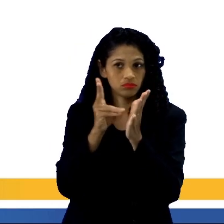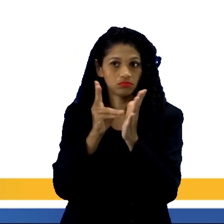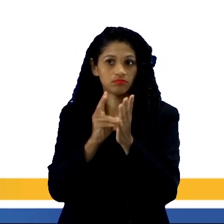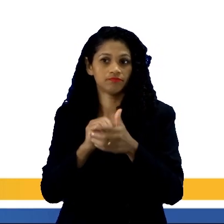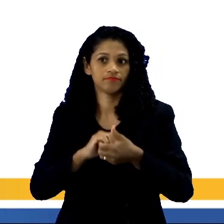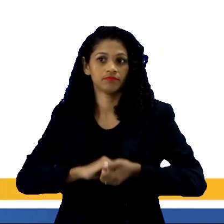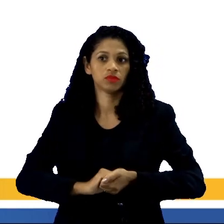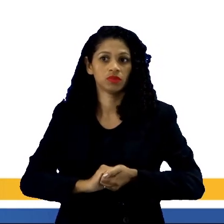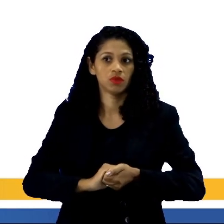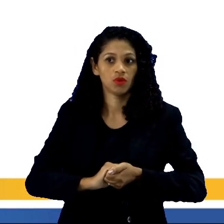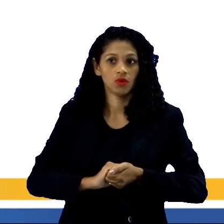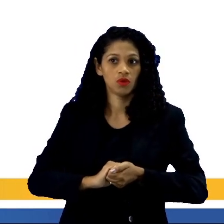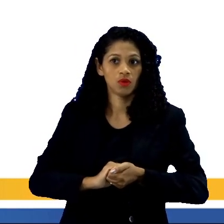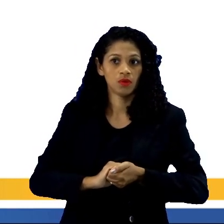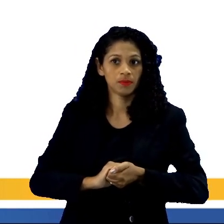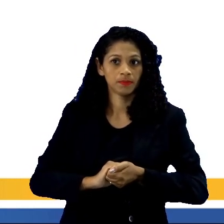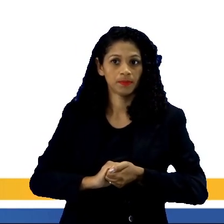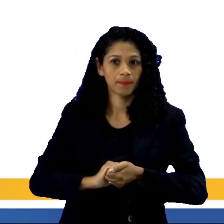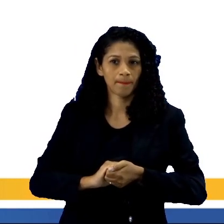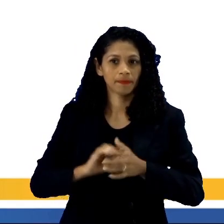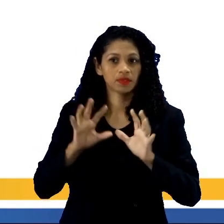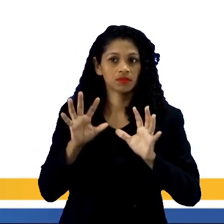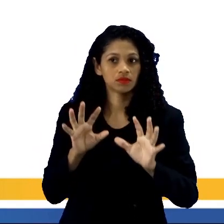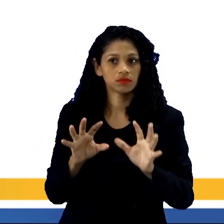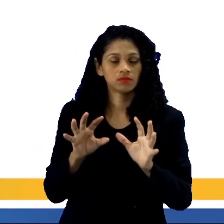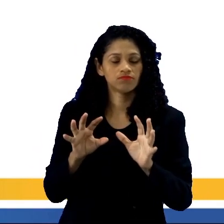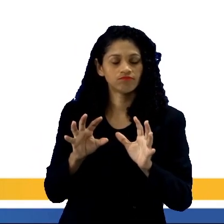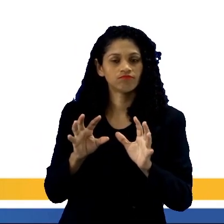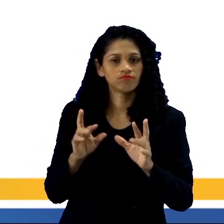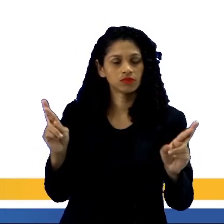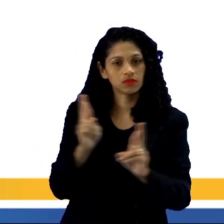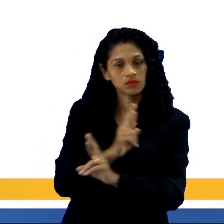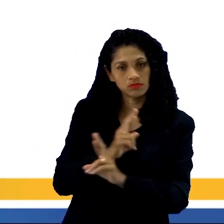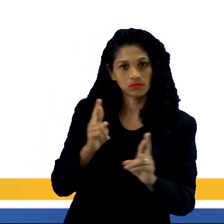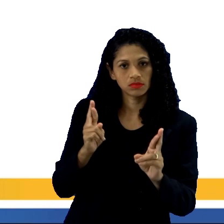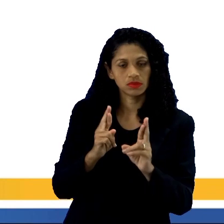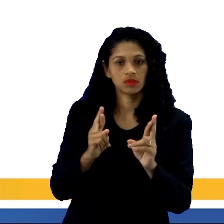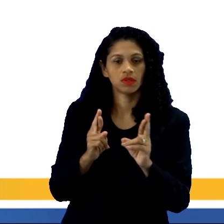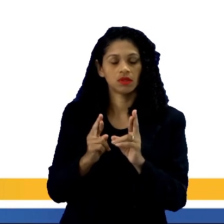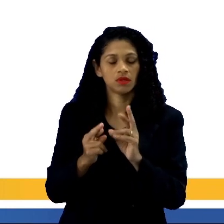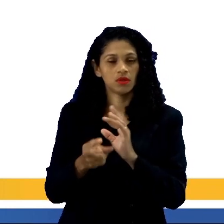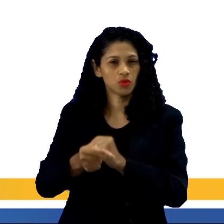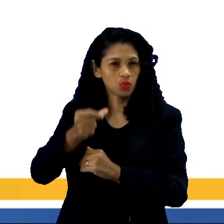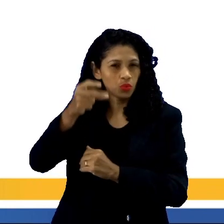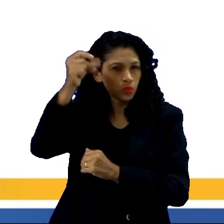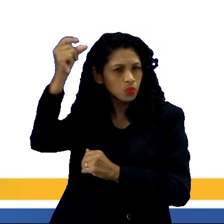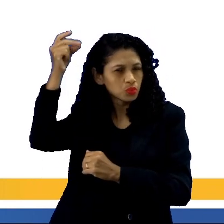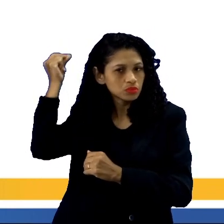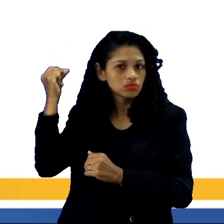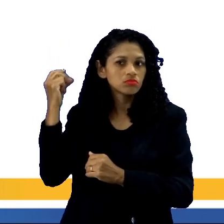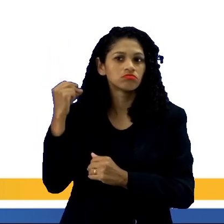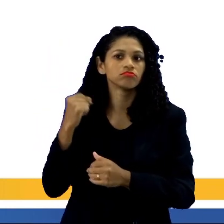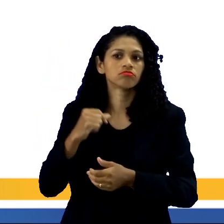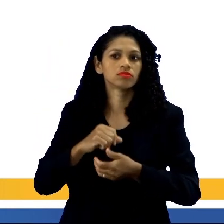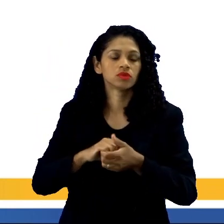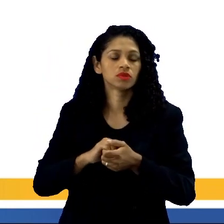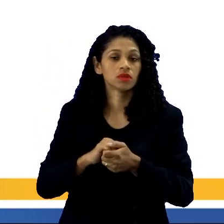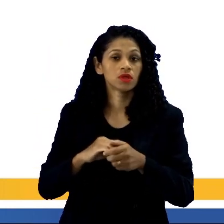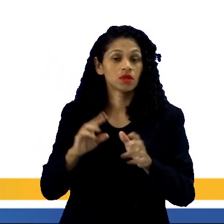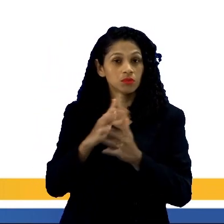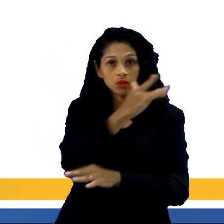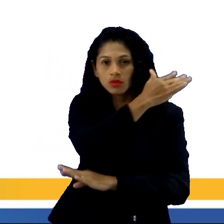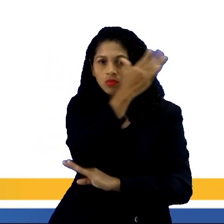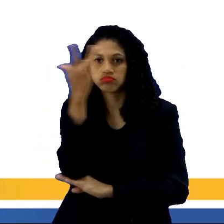características dessa manifestação cultural. Desse modo, buscam se relacionar com a ancestralidade e com os elementos da